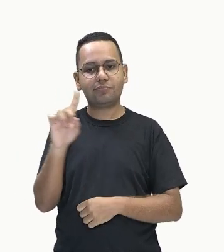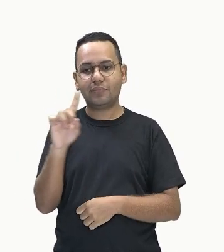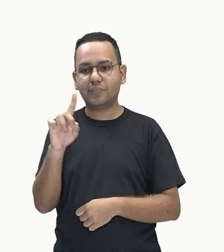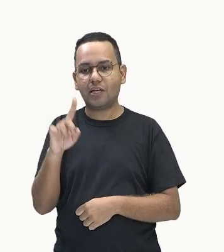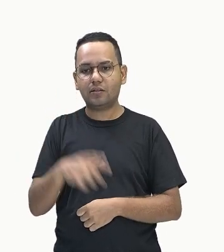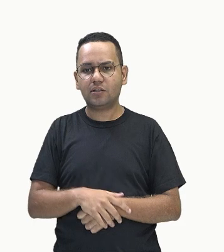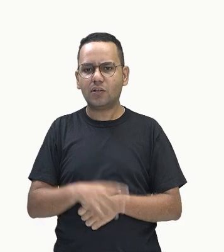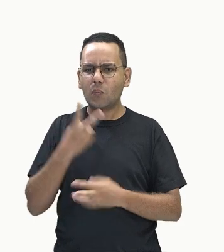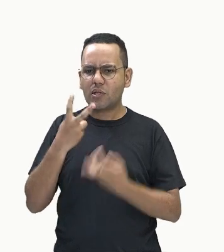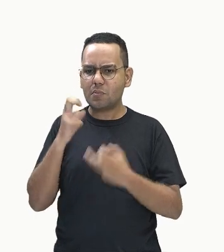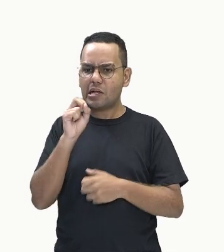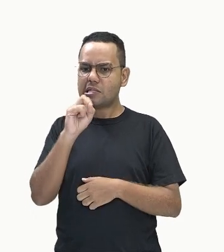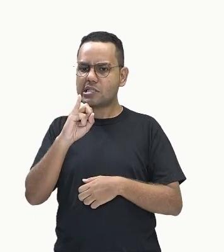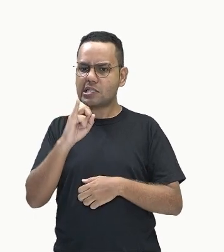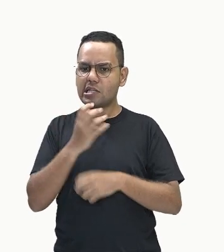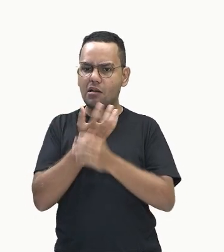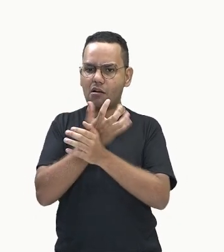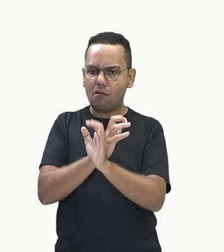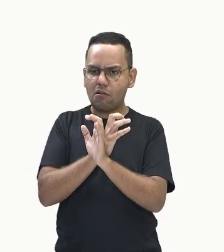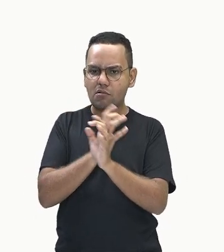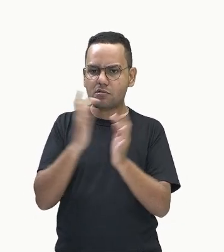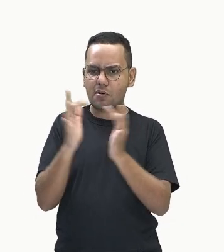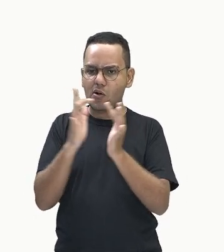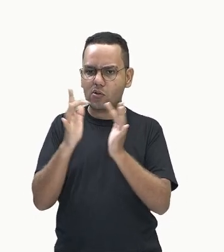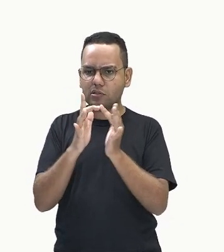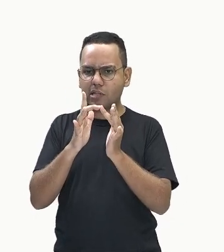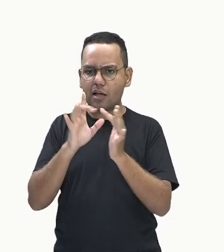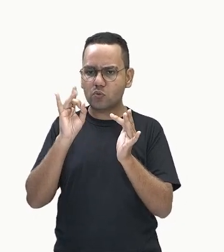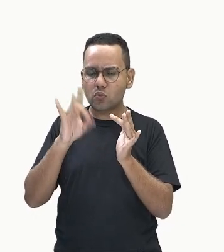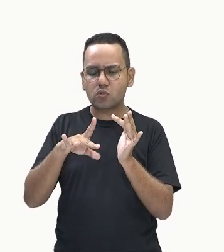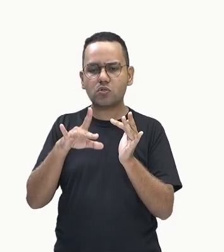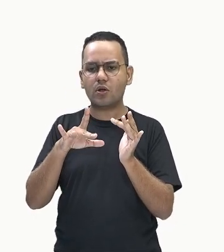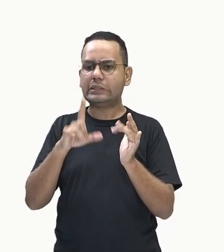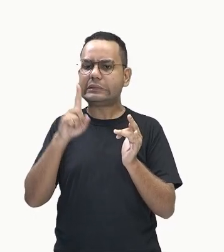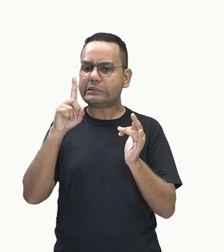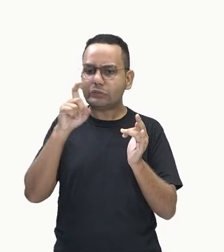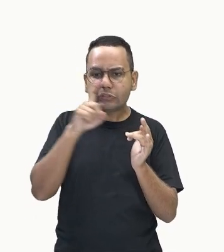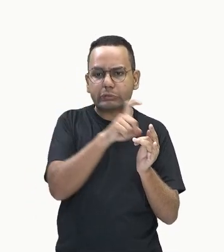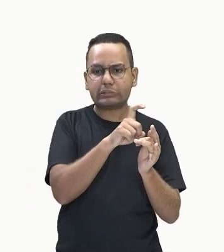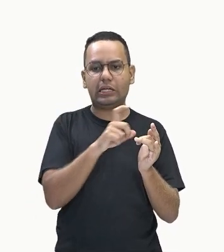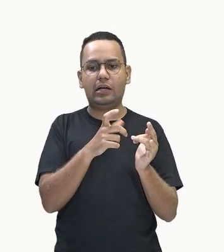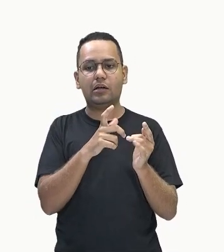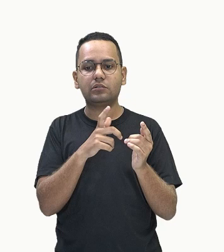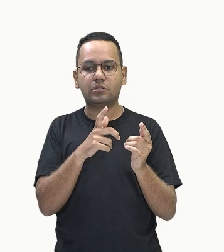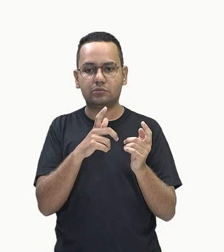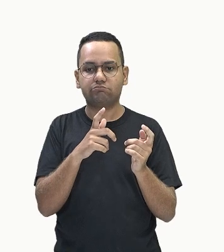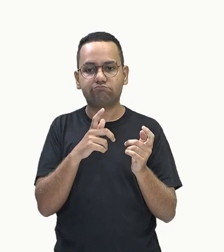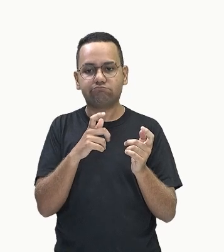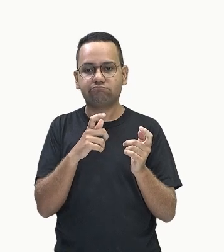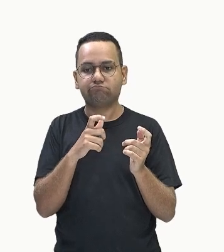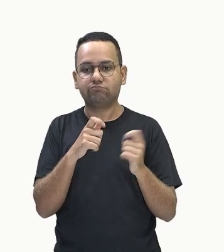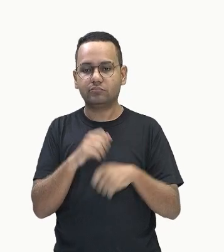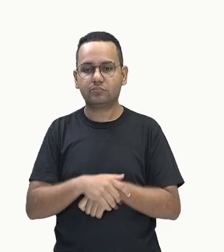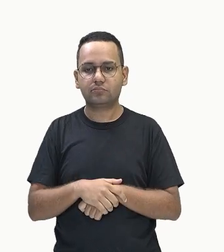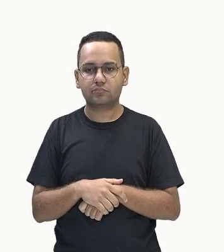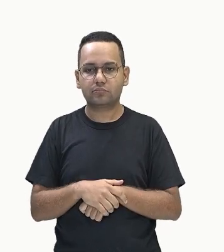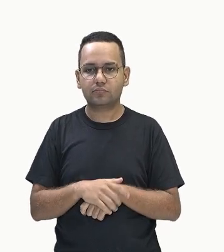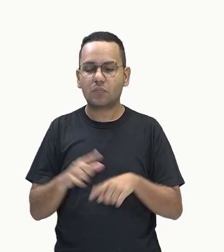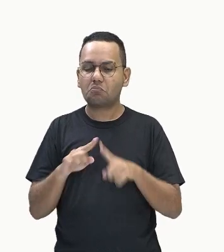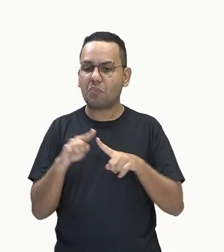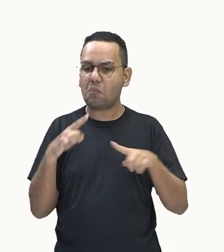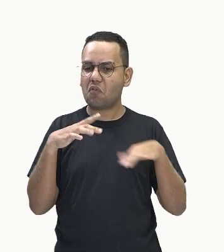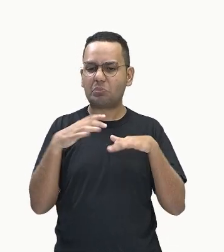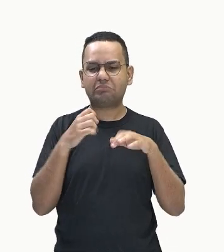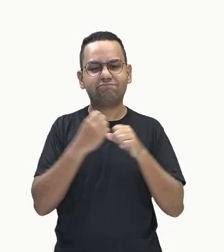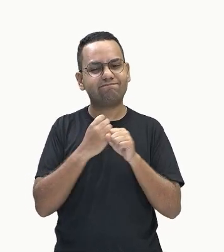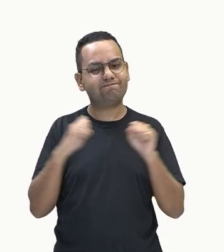se movimentar se as nossas articulações fossem osso com osso. Seria muito difícil. O movimento seria impossível.